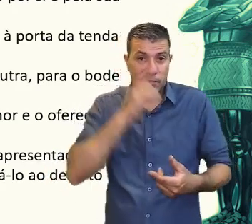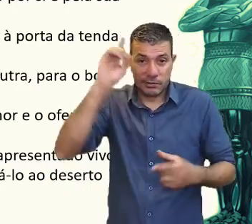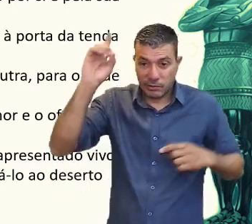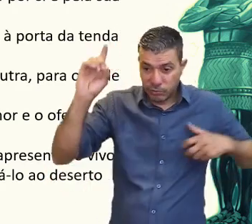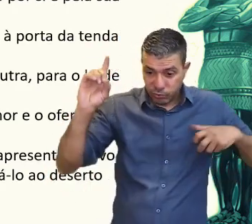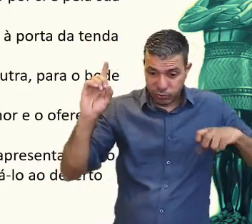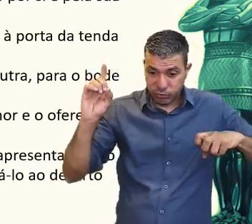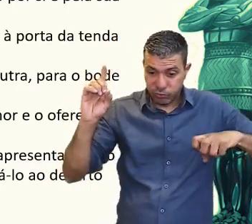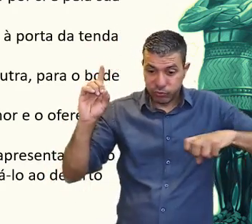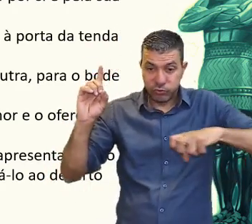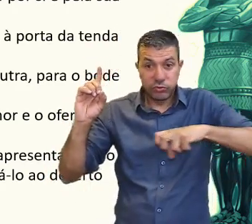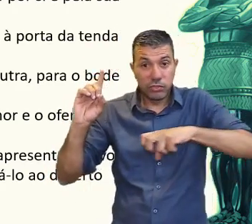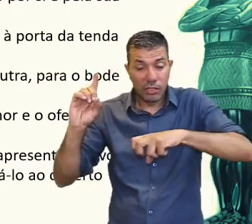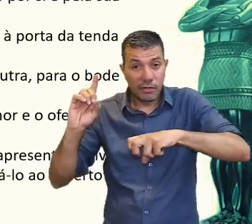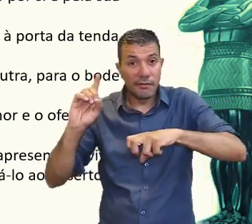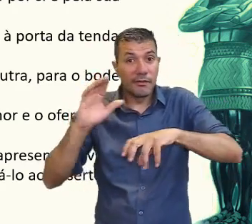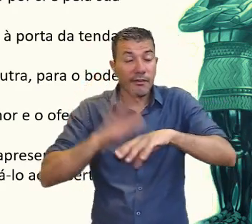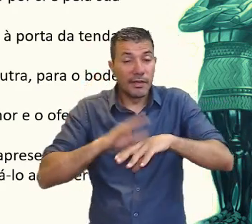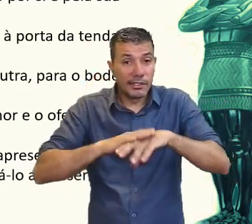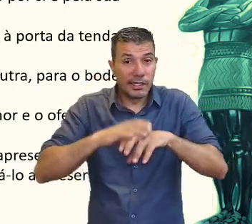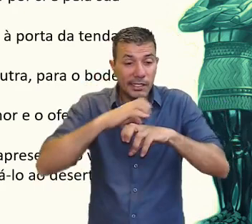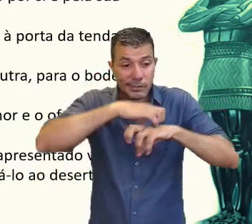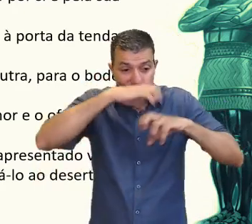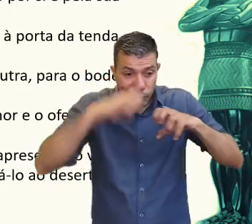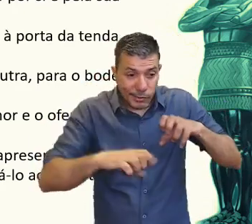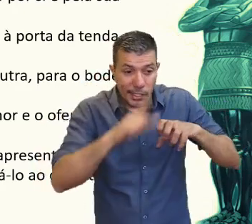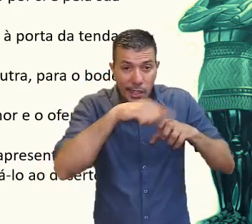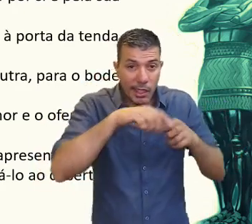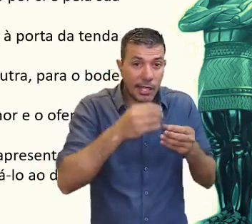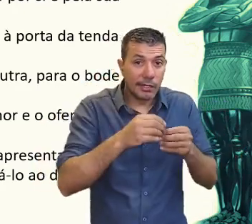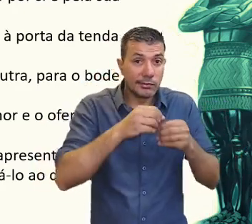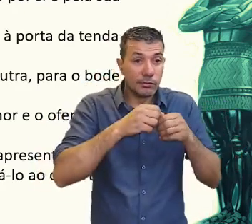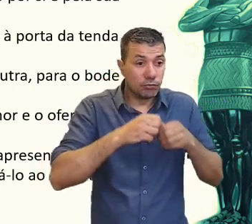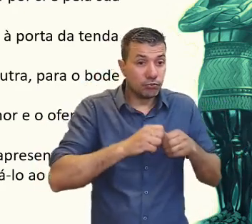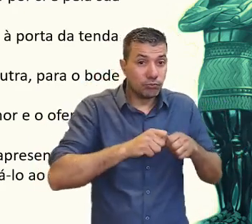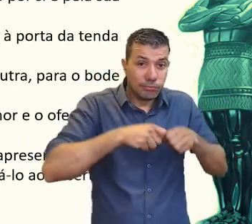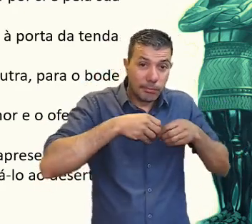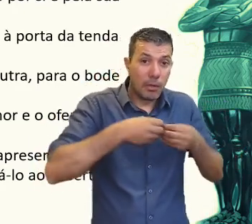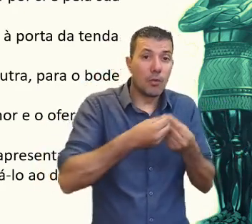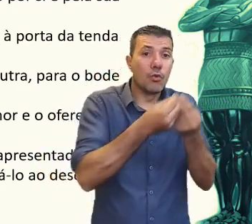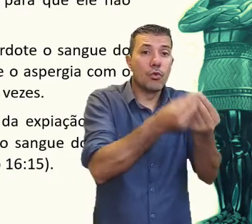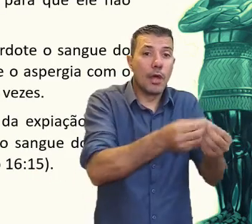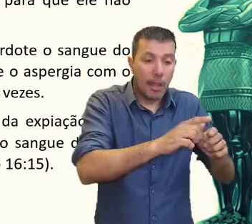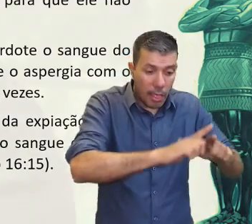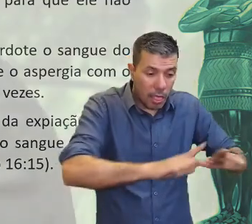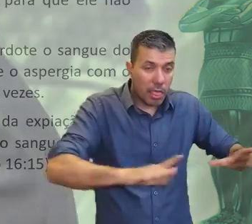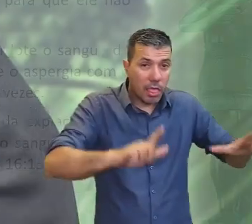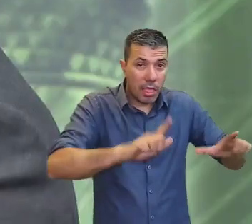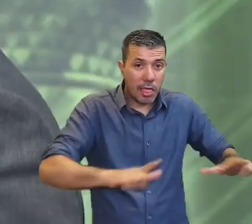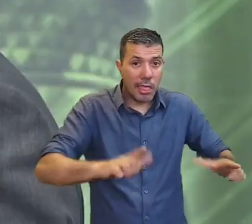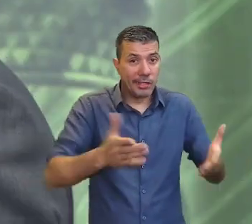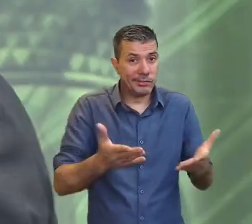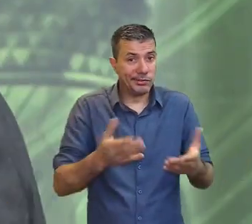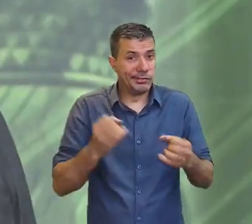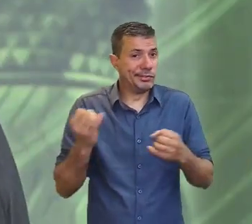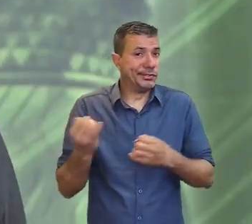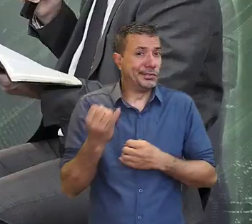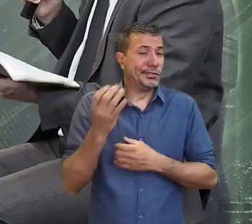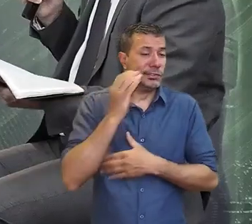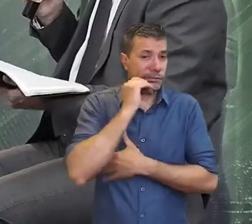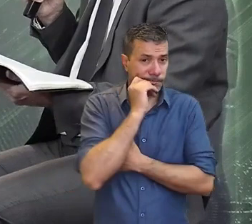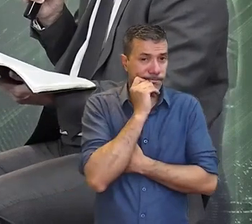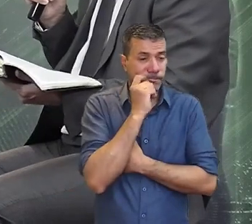Senhor para fazer a expiação por meio dele e enviá-lo ao deserto como bode emissário. Interessante, pastor, que ali